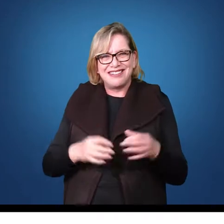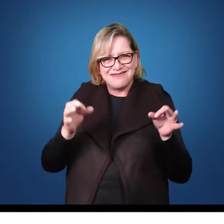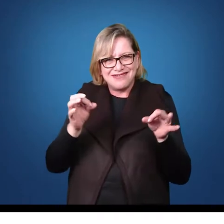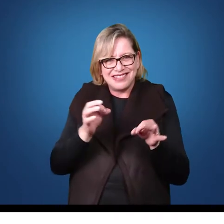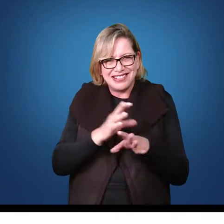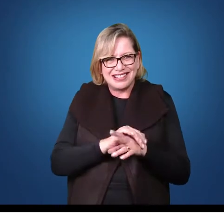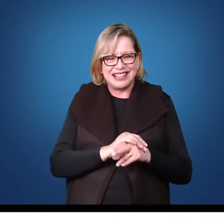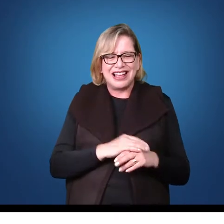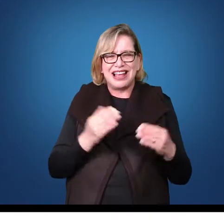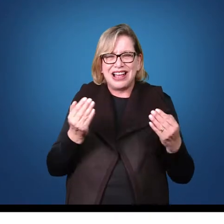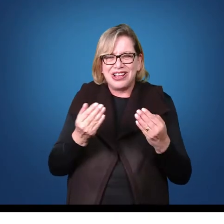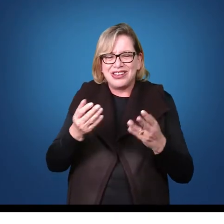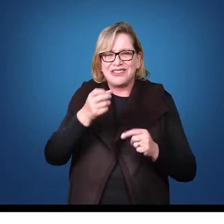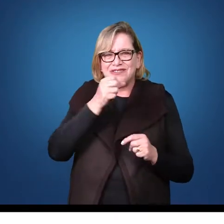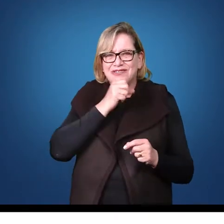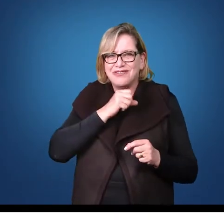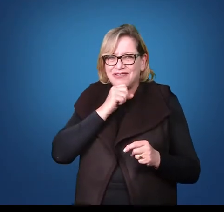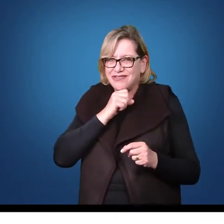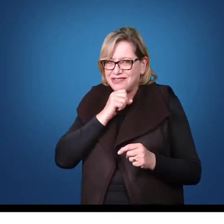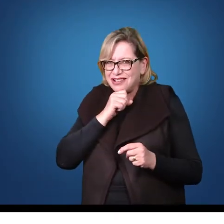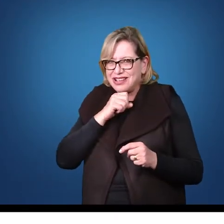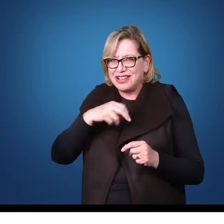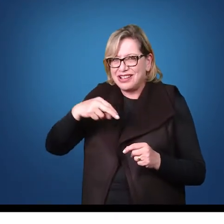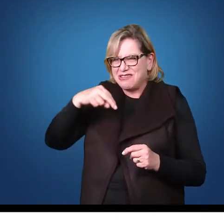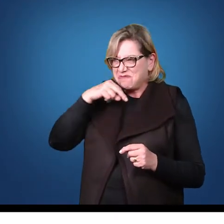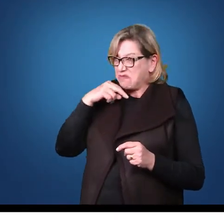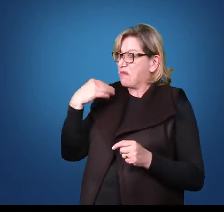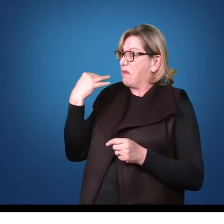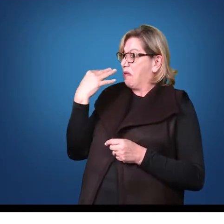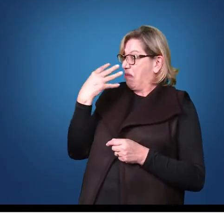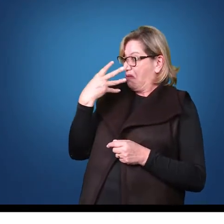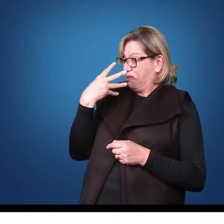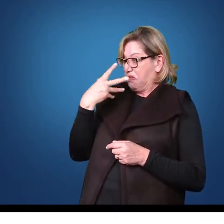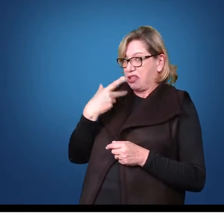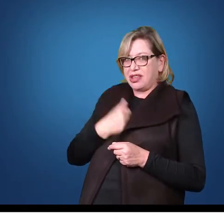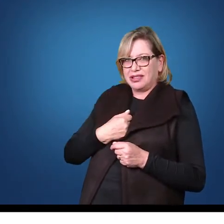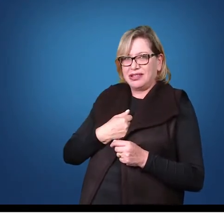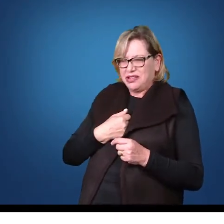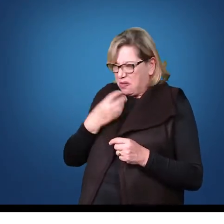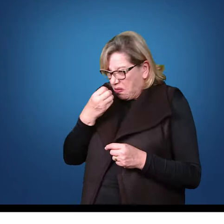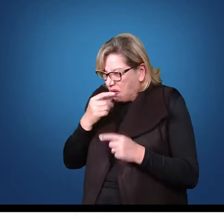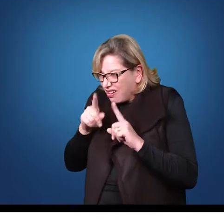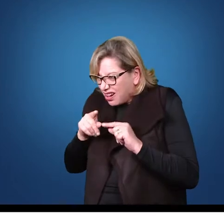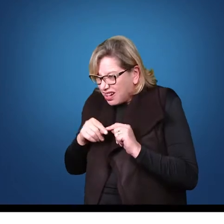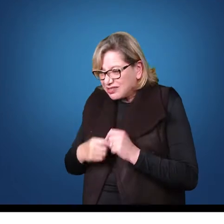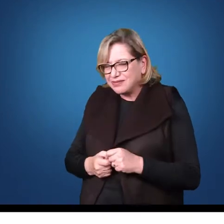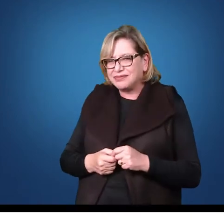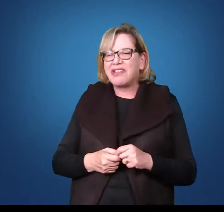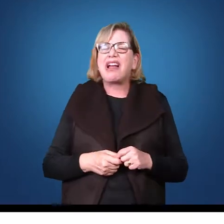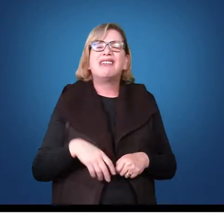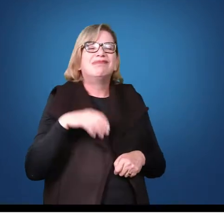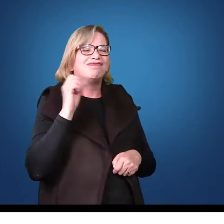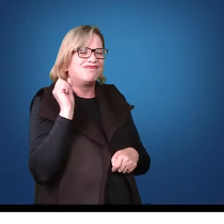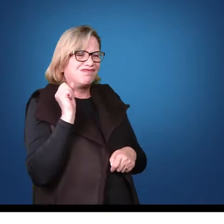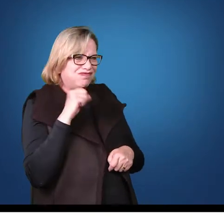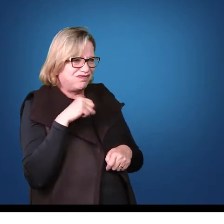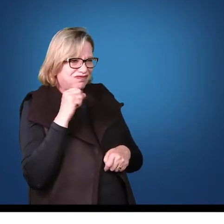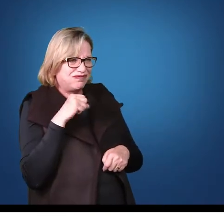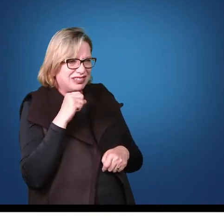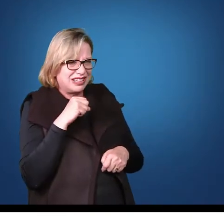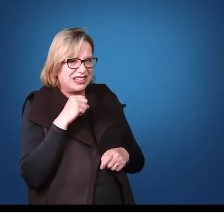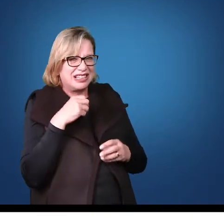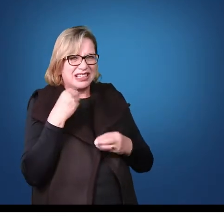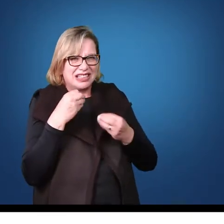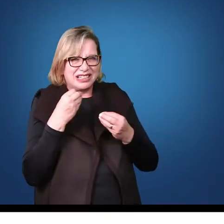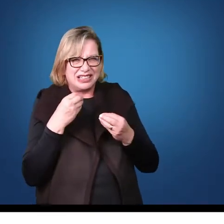Pronto. Ó, vovô. Vem. Teu neto tá uns pimpa, né? Vem. É um guri do bem, né? Deixa eu só tirar esse troço. Tire, tire, mas